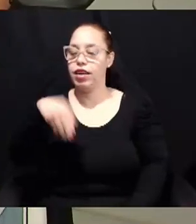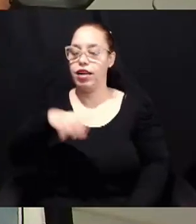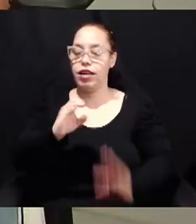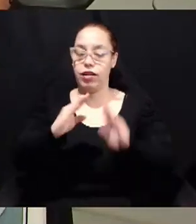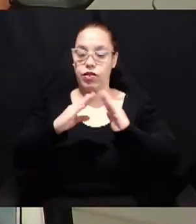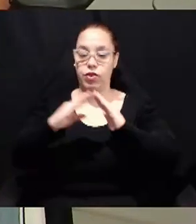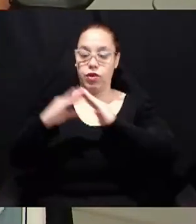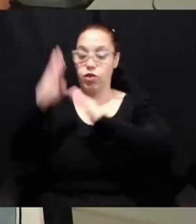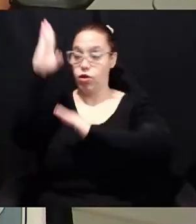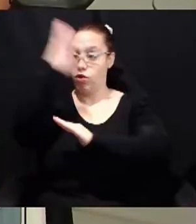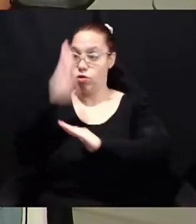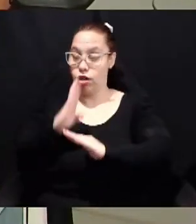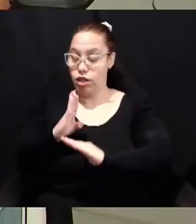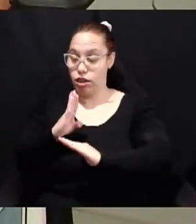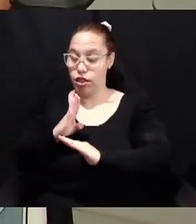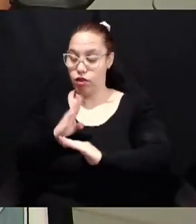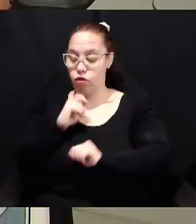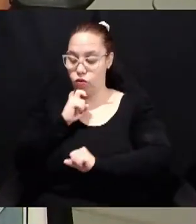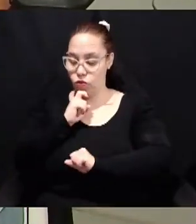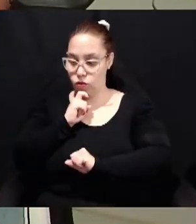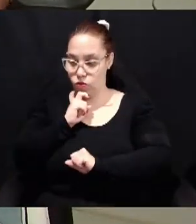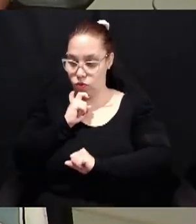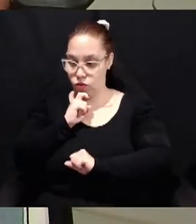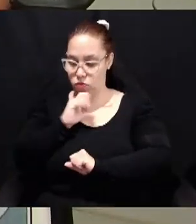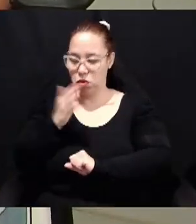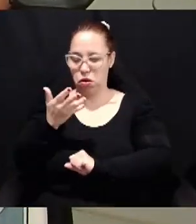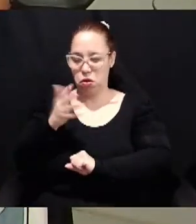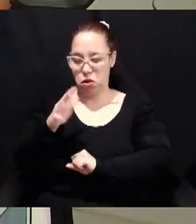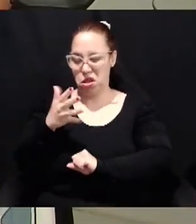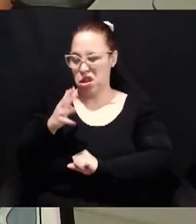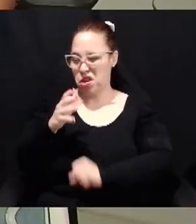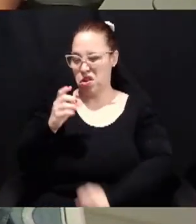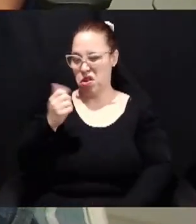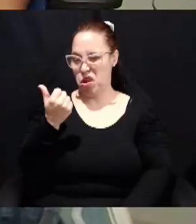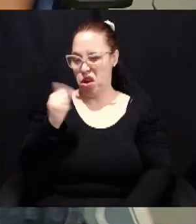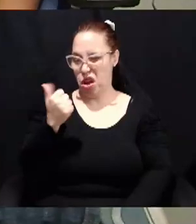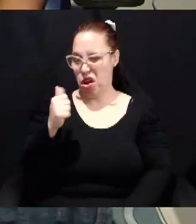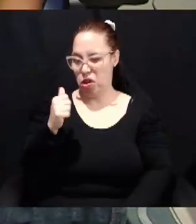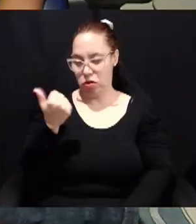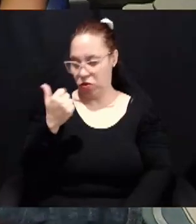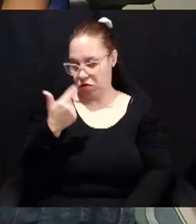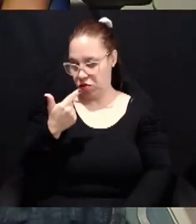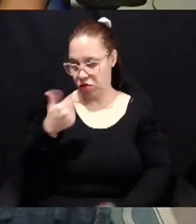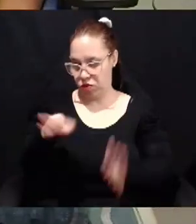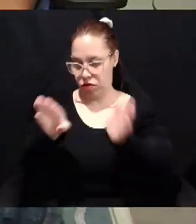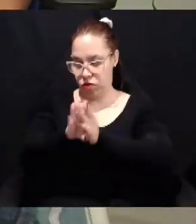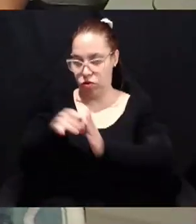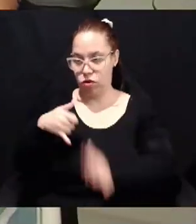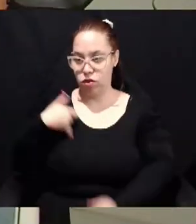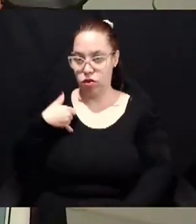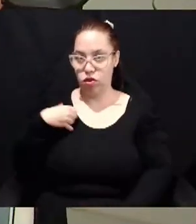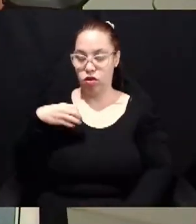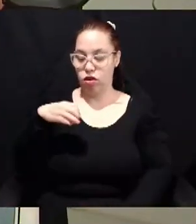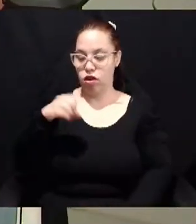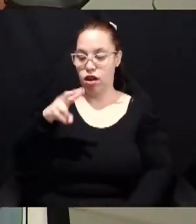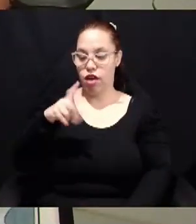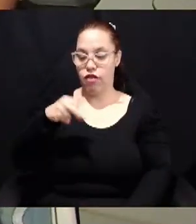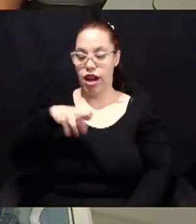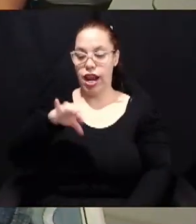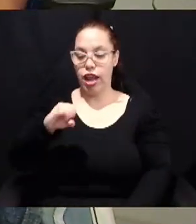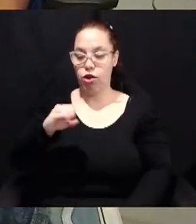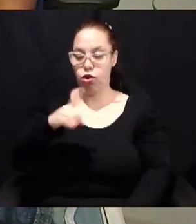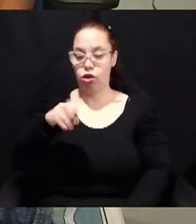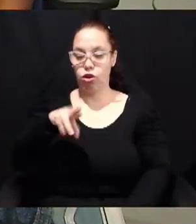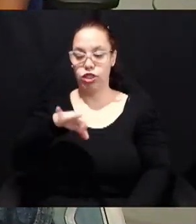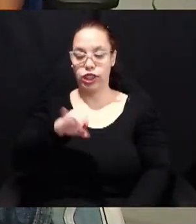Brasil quando eu tinha mais ou menos uns 11, 12 anos, começou a chegar Cavaleiro do Zodíaco, Dragon Ball, né, que foram as primeiras